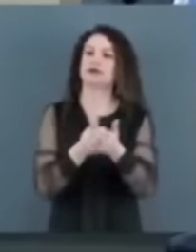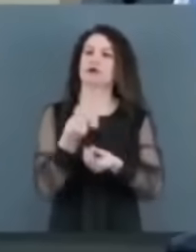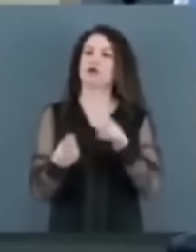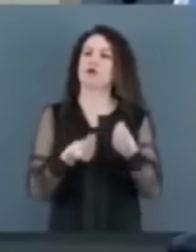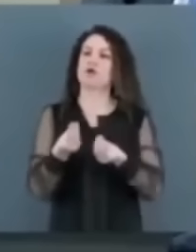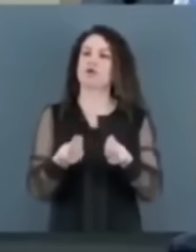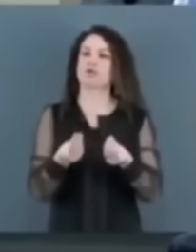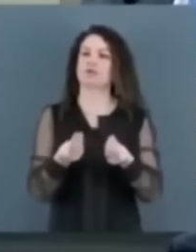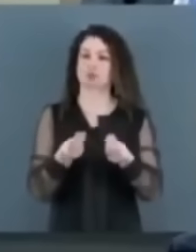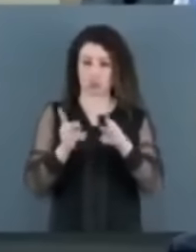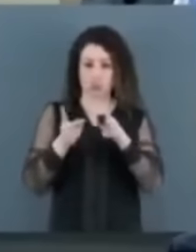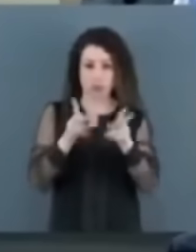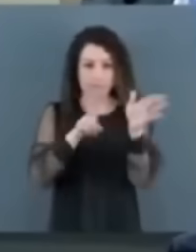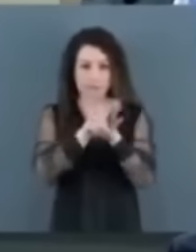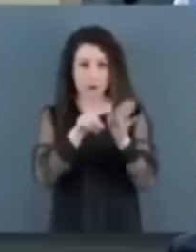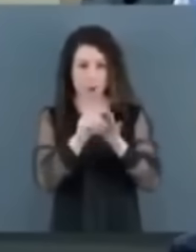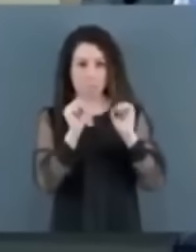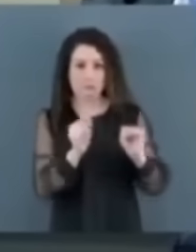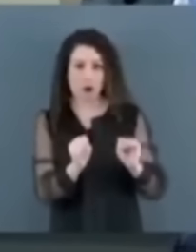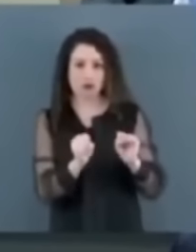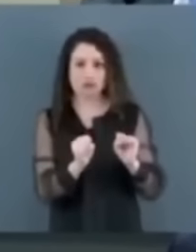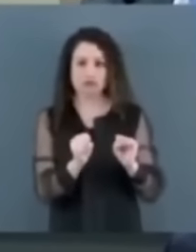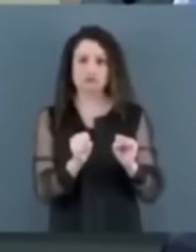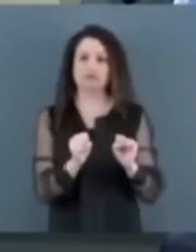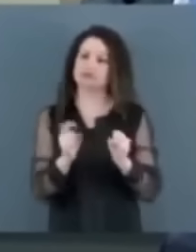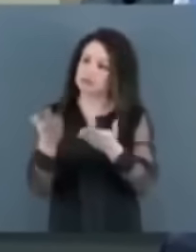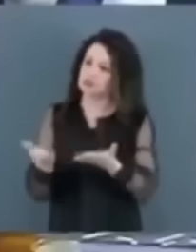poder continuar as perguntas. Siga.